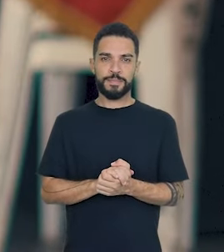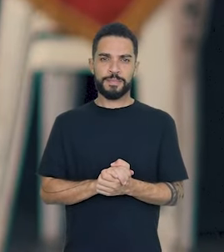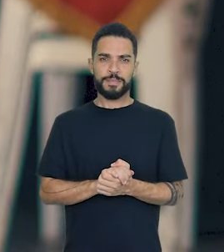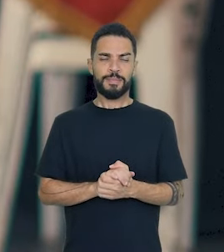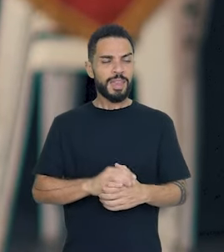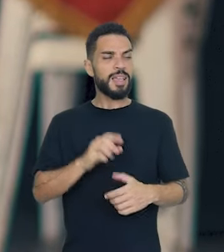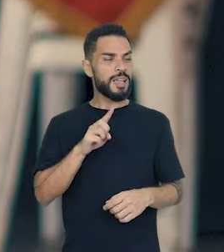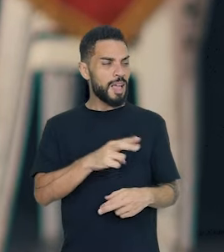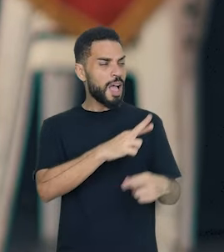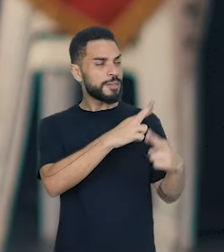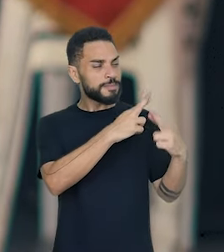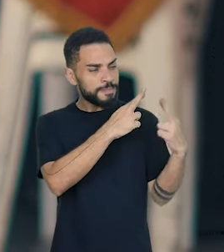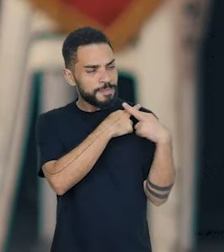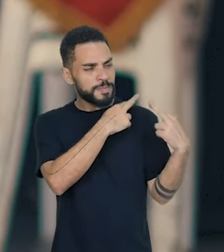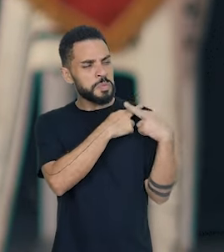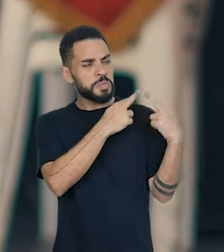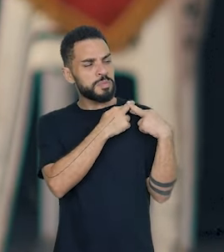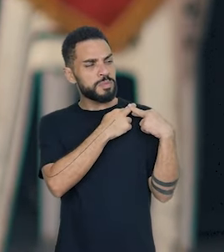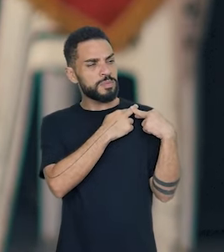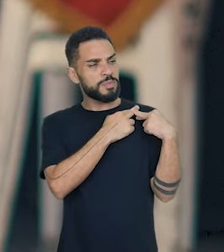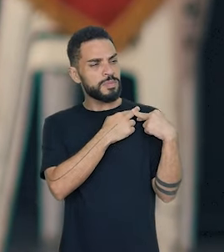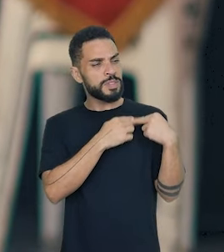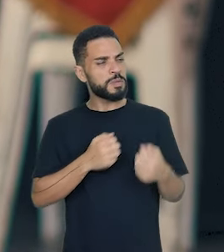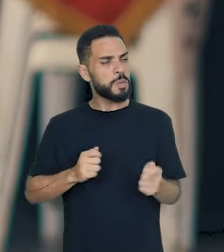responsável, sabe? É dedicado,